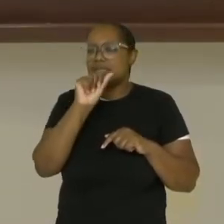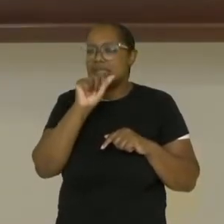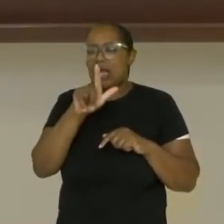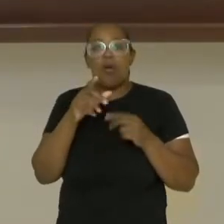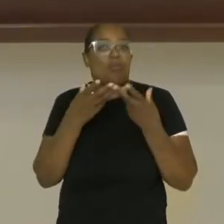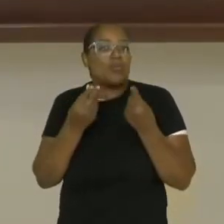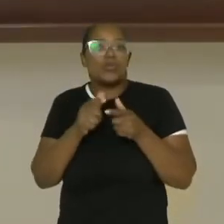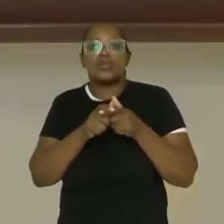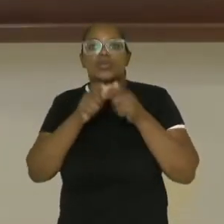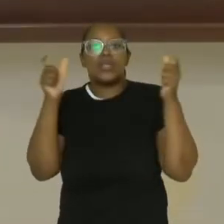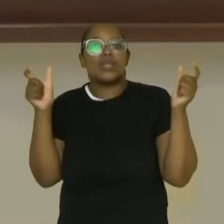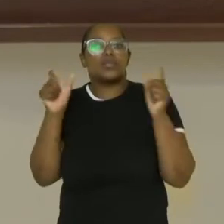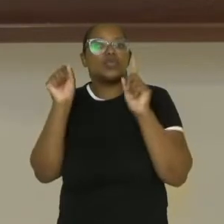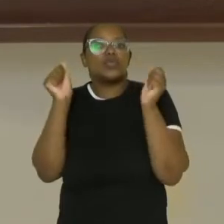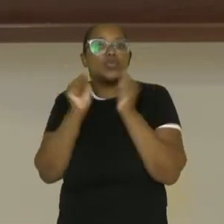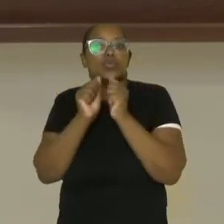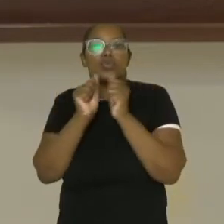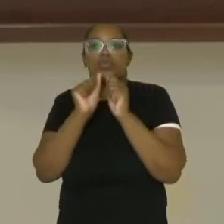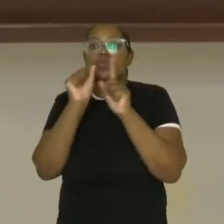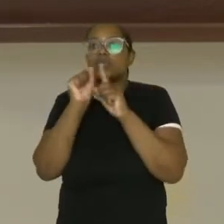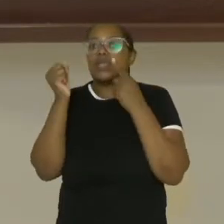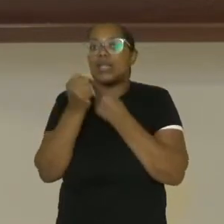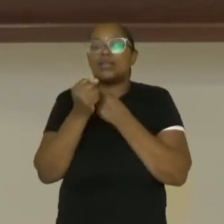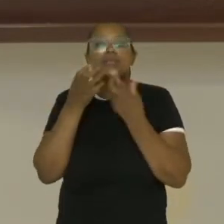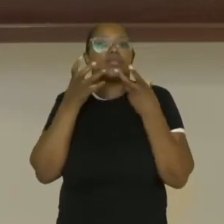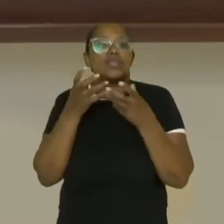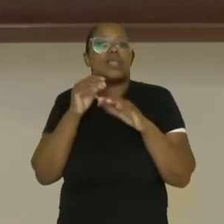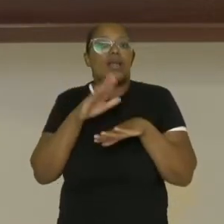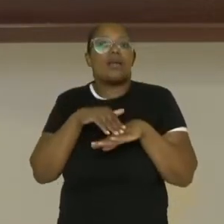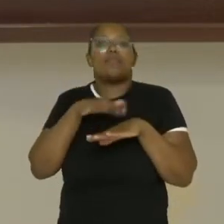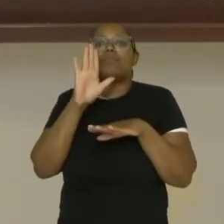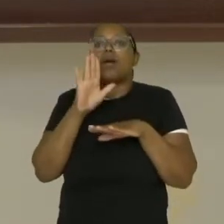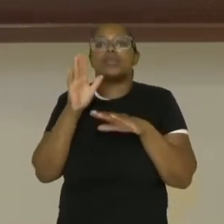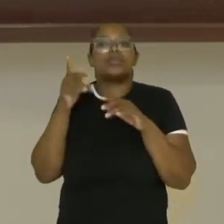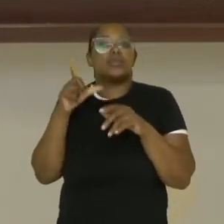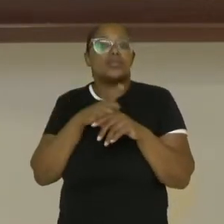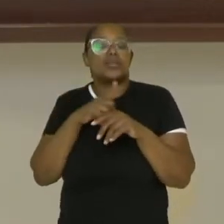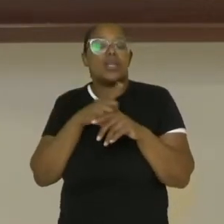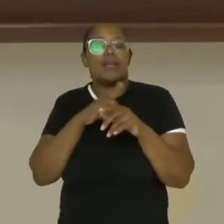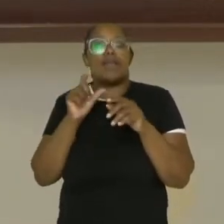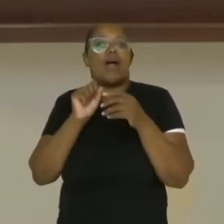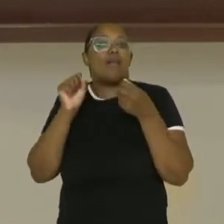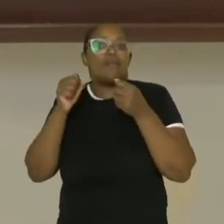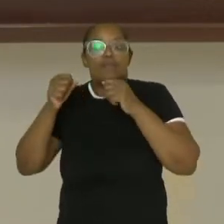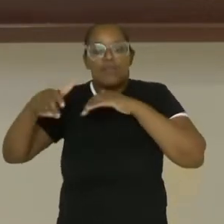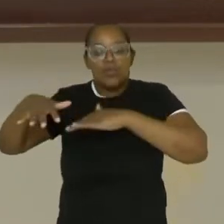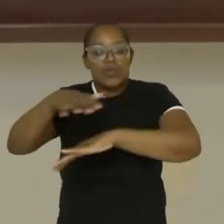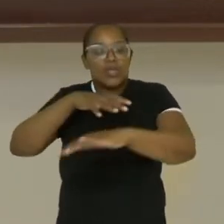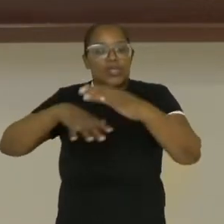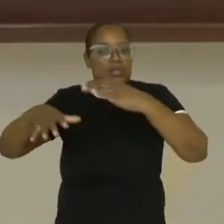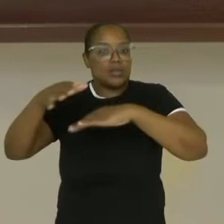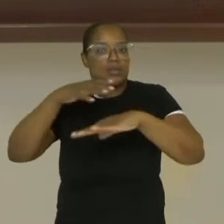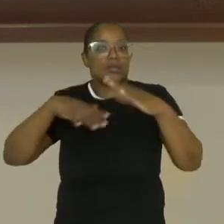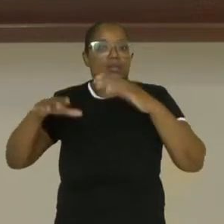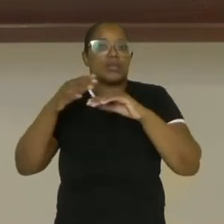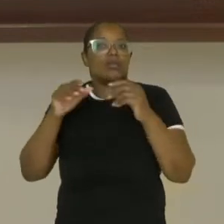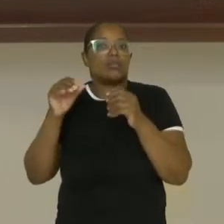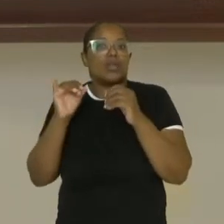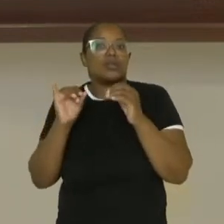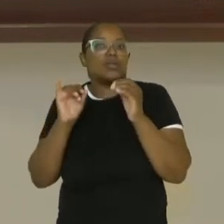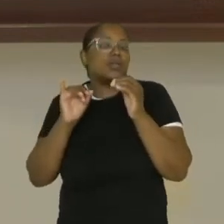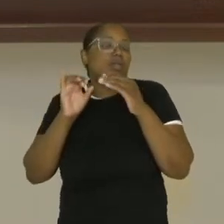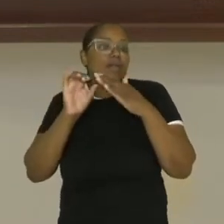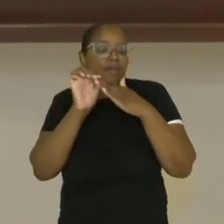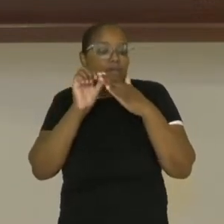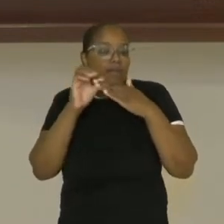grande em termos de sociedade que queria mais. Este mais promoveu a formatação da organização industrial, que